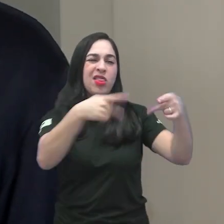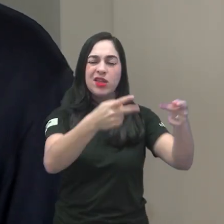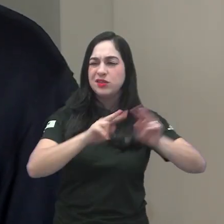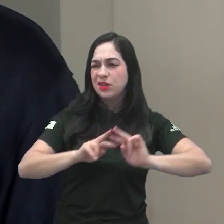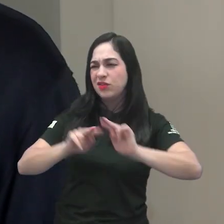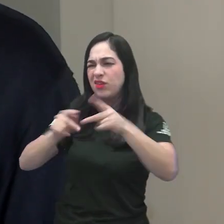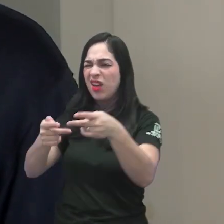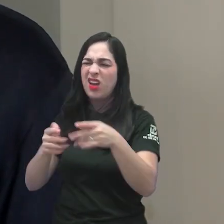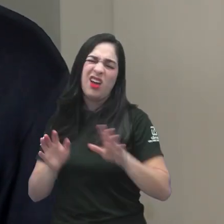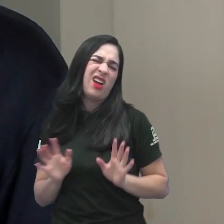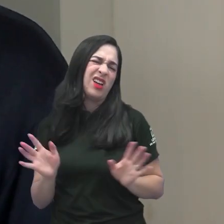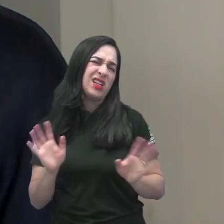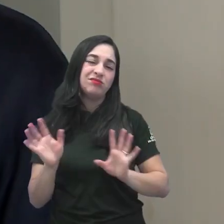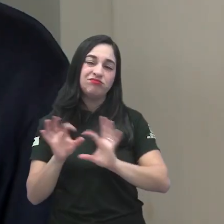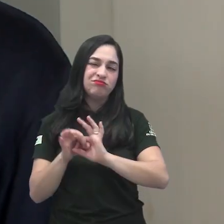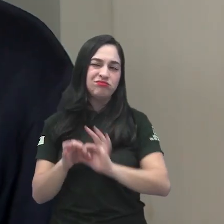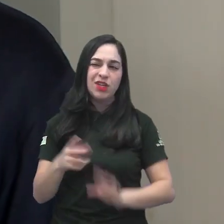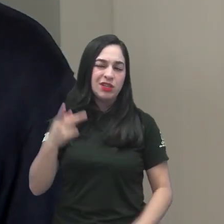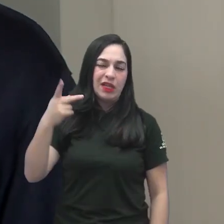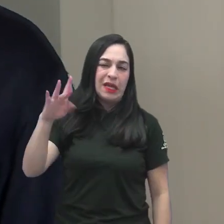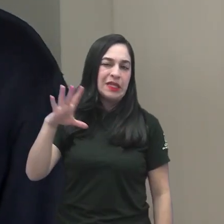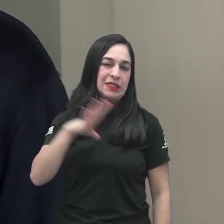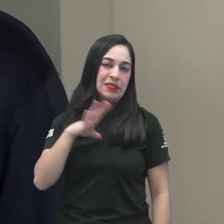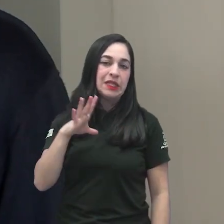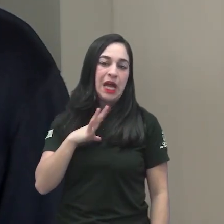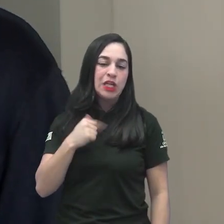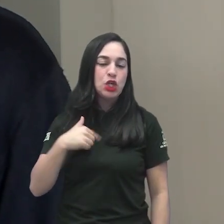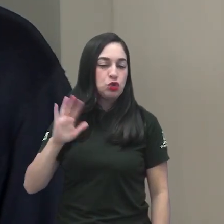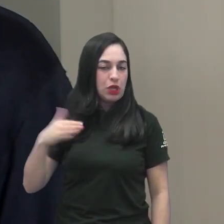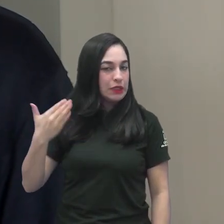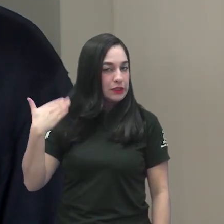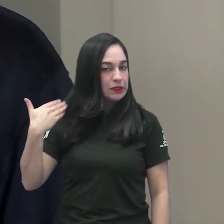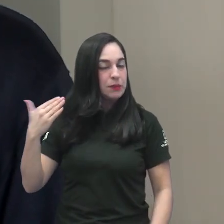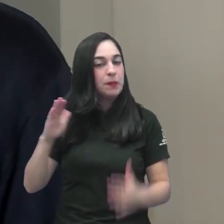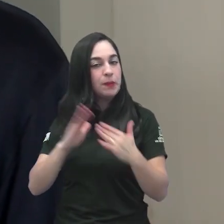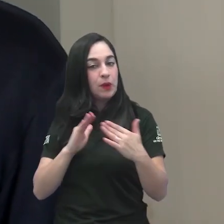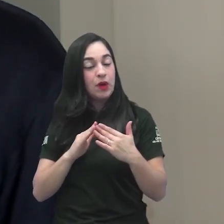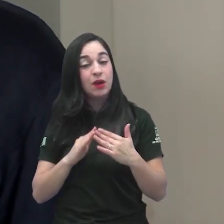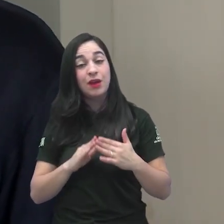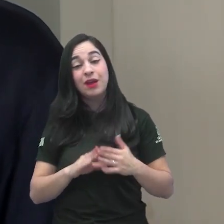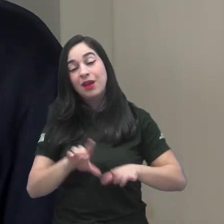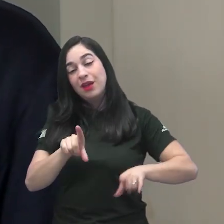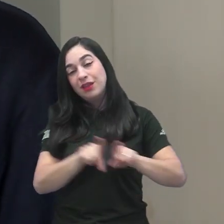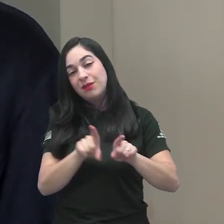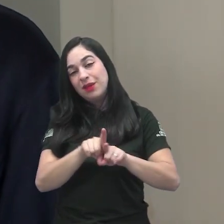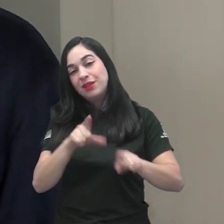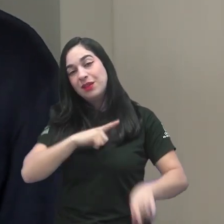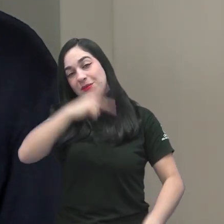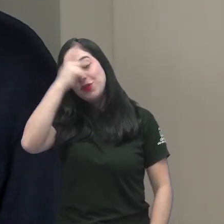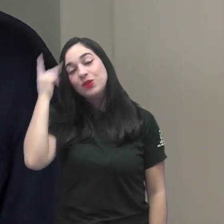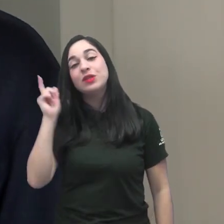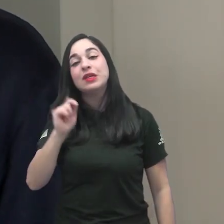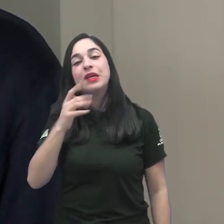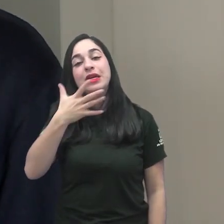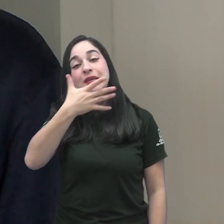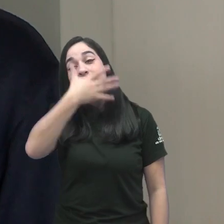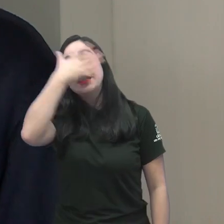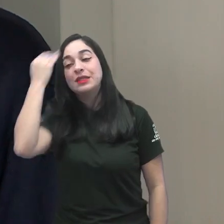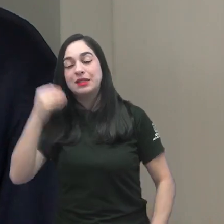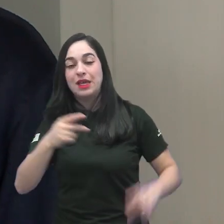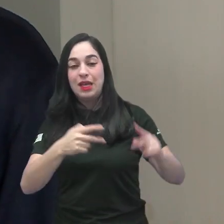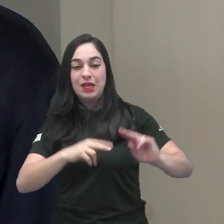não transferir porque querem manter o seu título na sua cidade de origem, e até mesmo aqueles que acabam esquecendo de